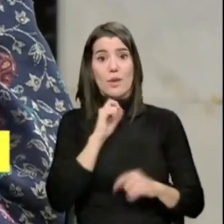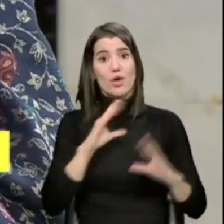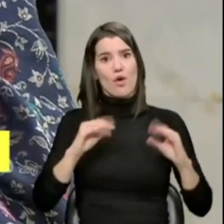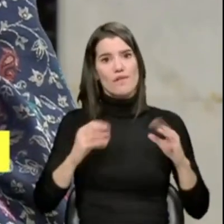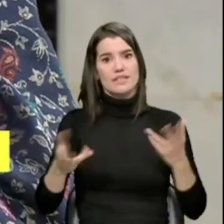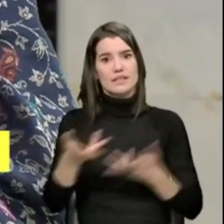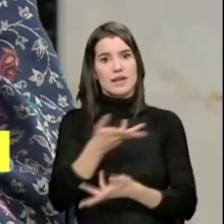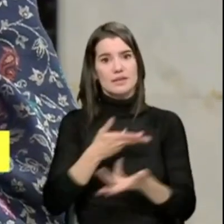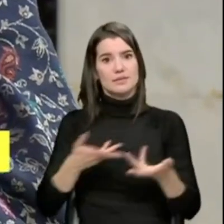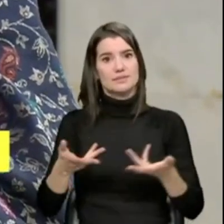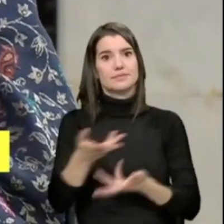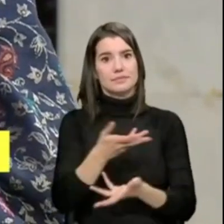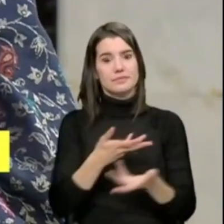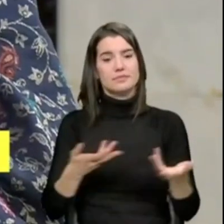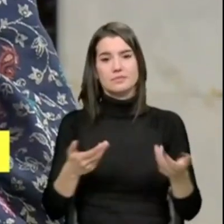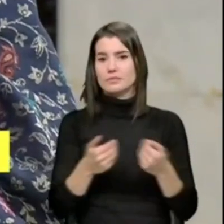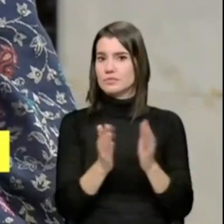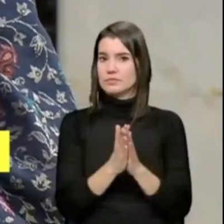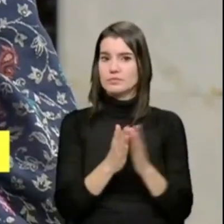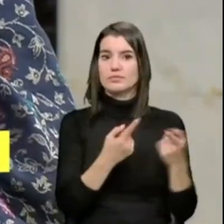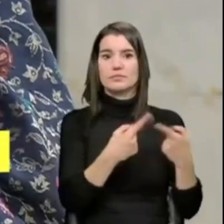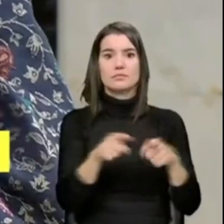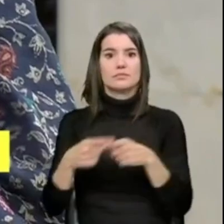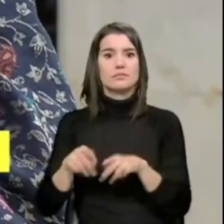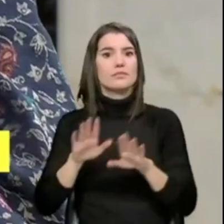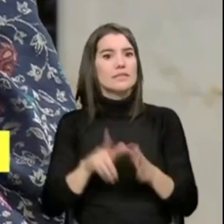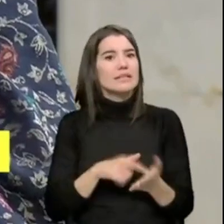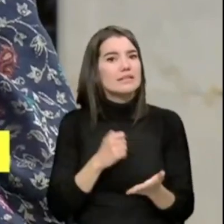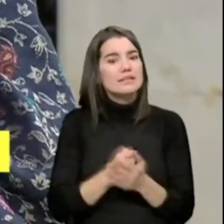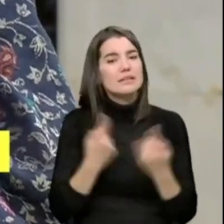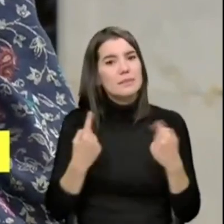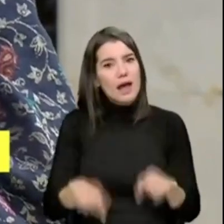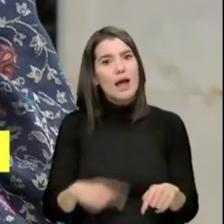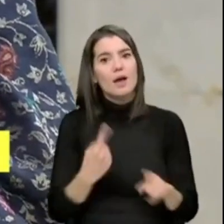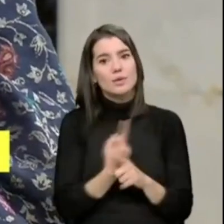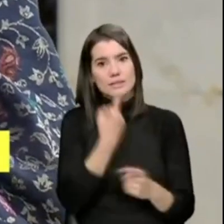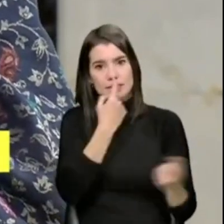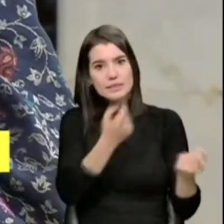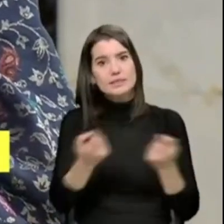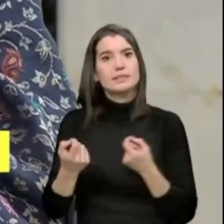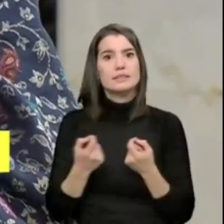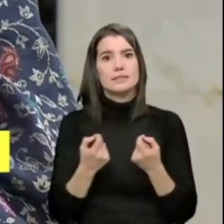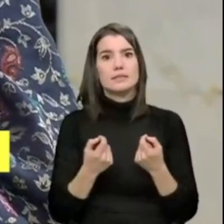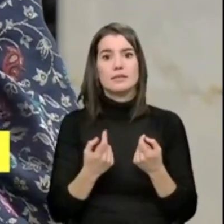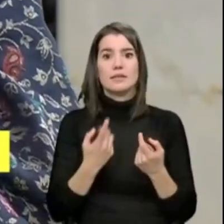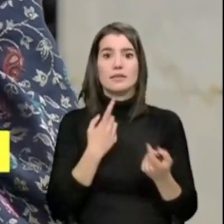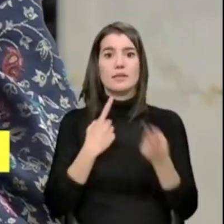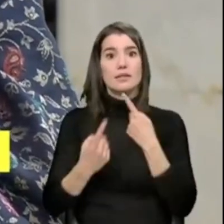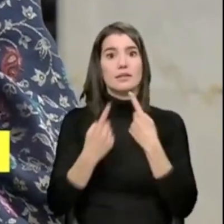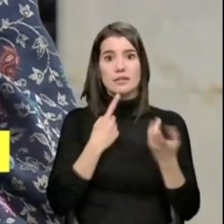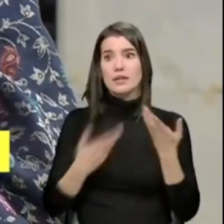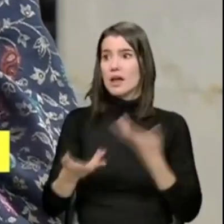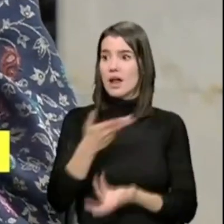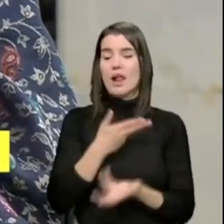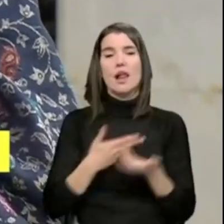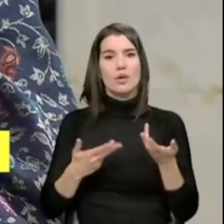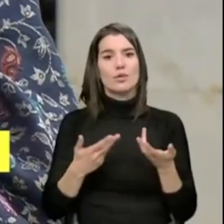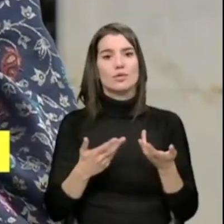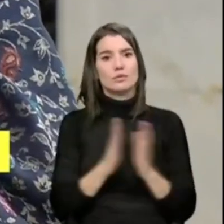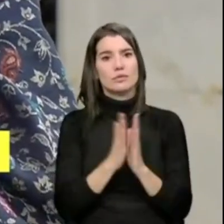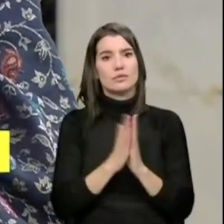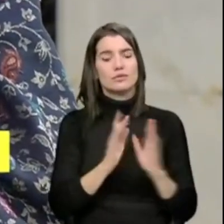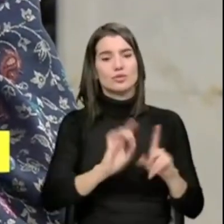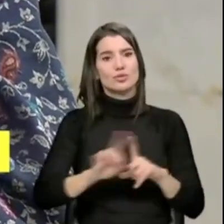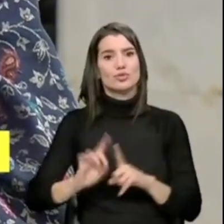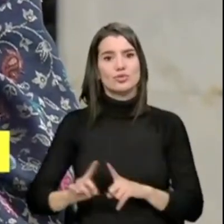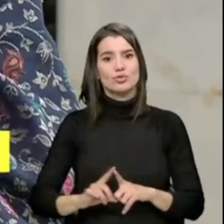elas. São todas diferentes, mas há sempre pontos em comum. Portanto, o diálogo entre as diferentes confissões faz com